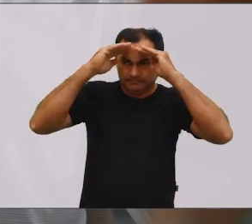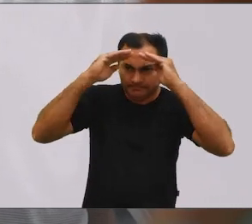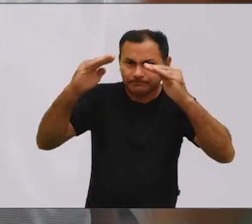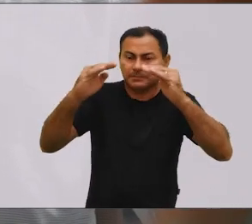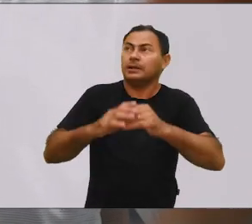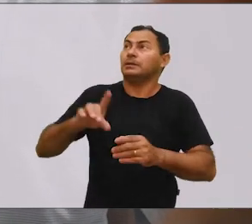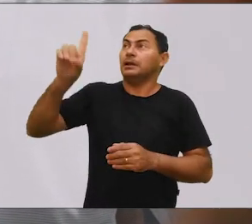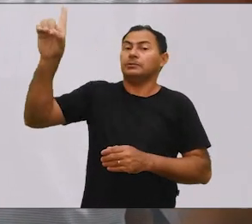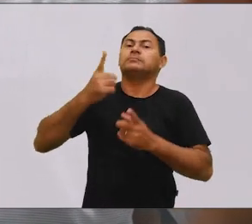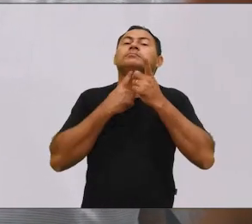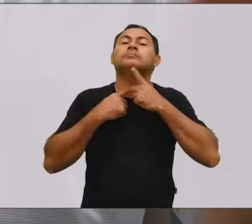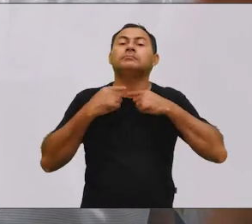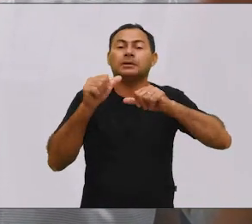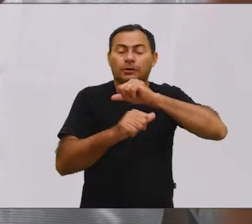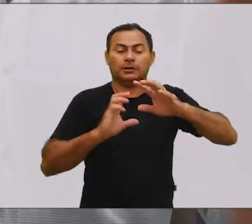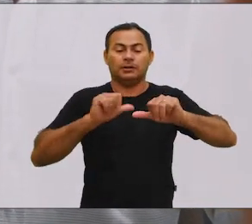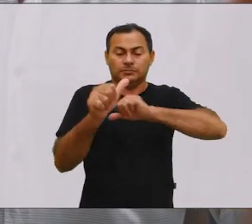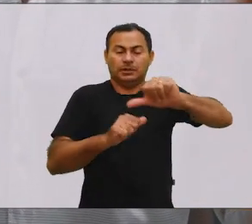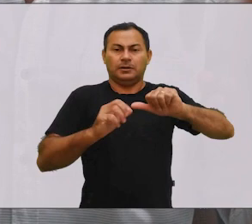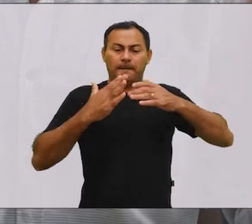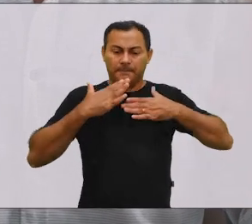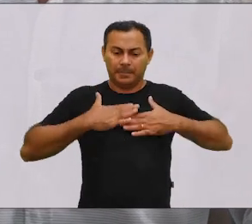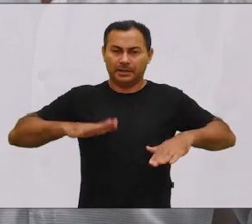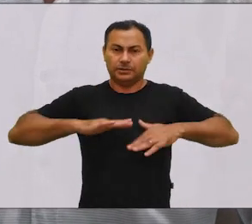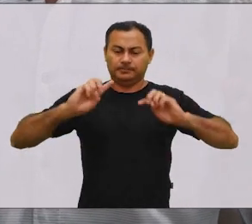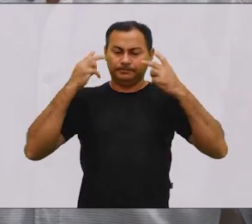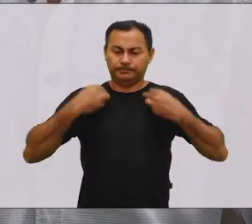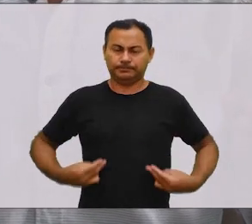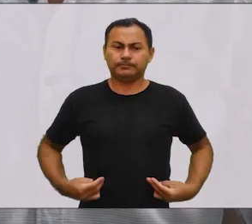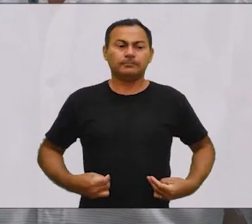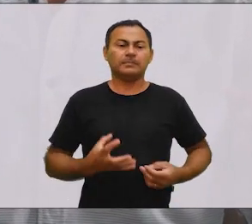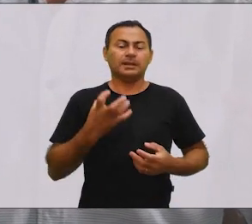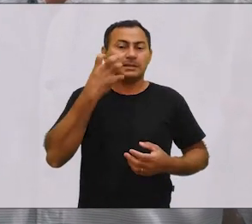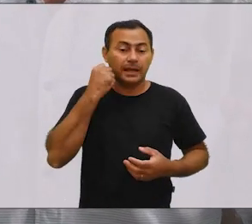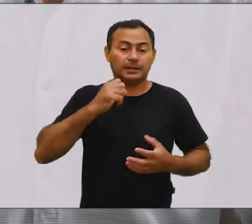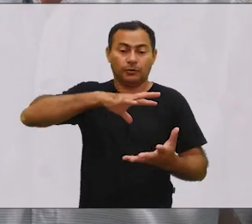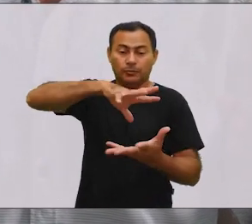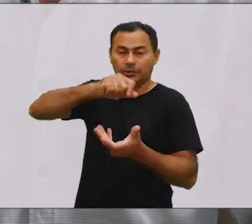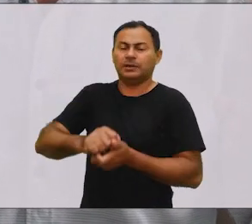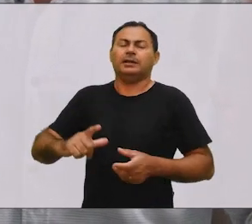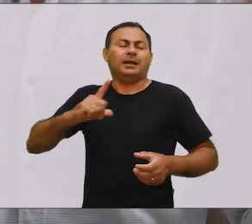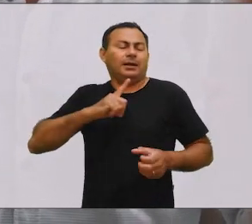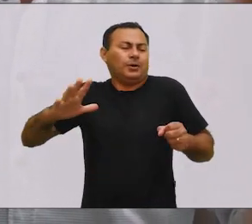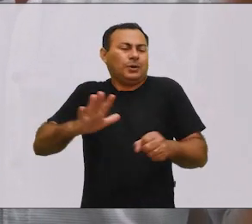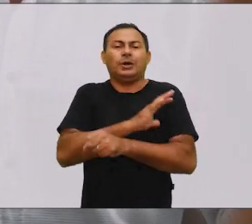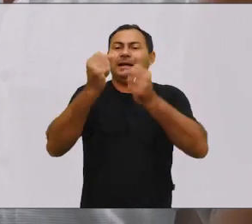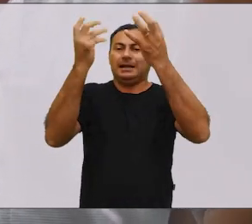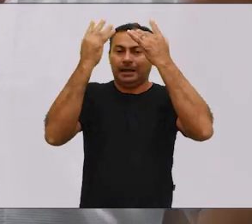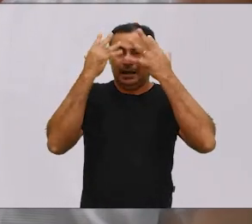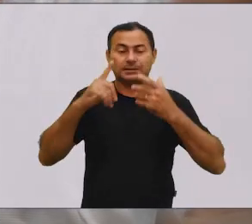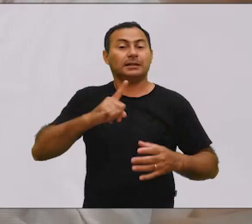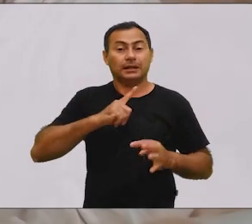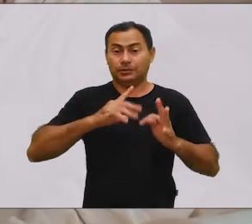submetem à vontade de Deus e se tornam mansos e humildes. Eles herdam a terra, eles se enchem, eles